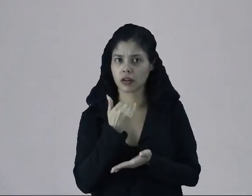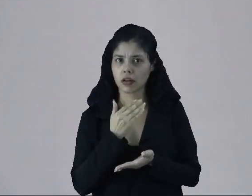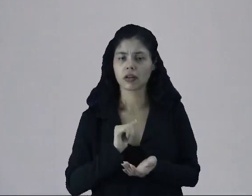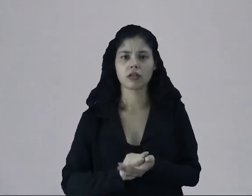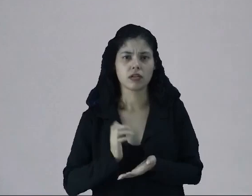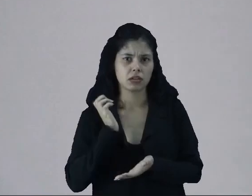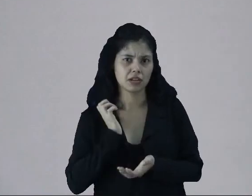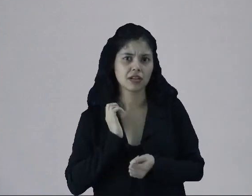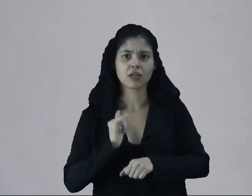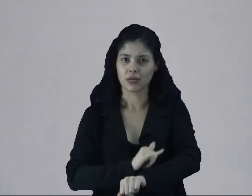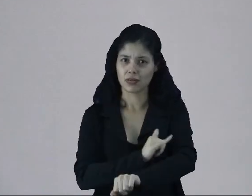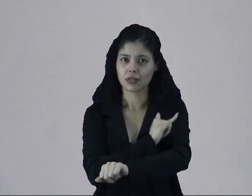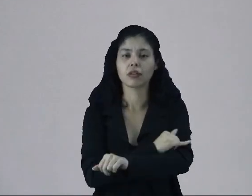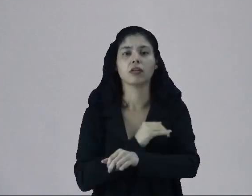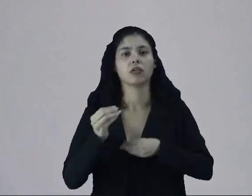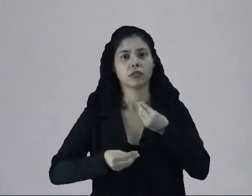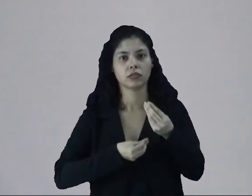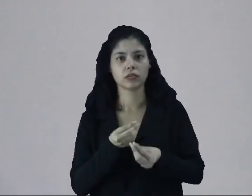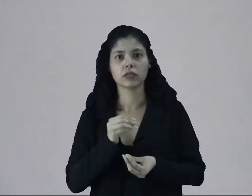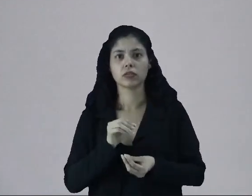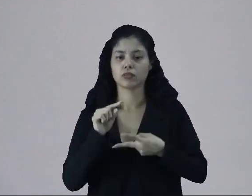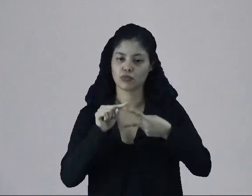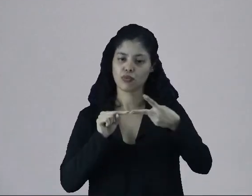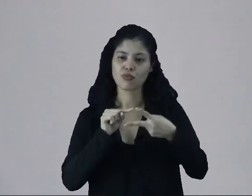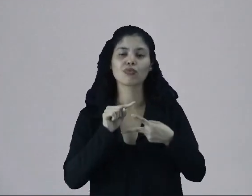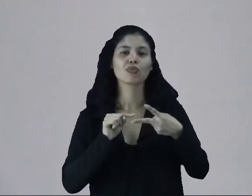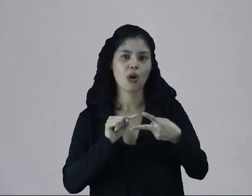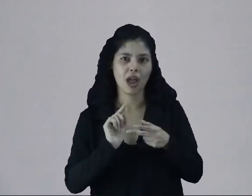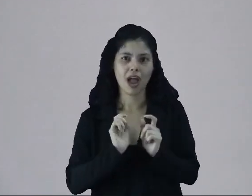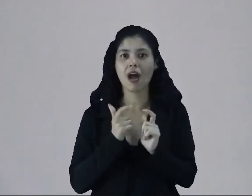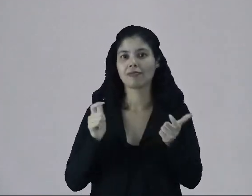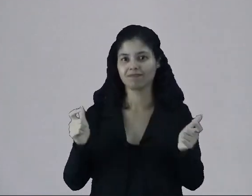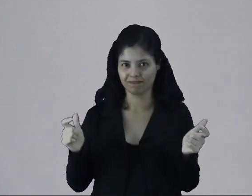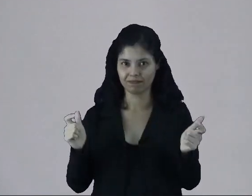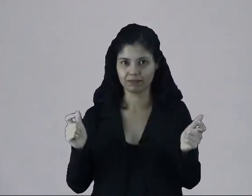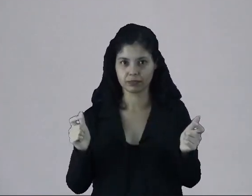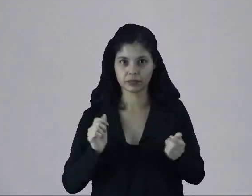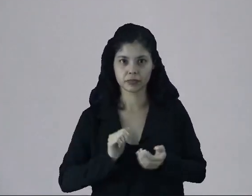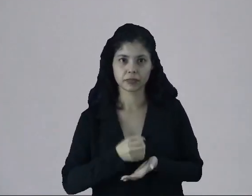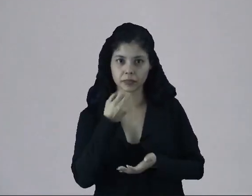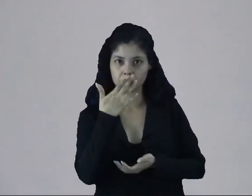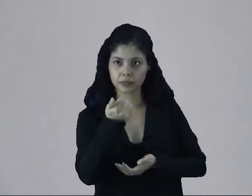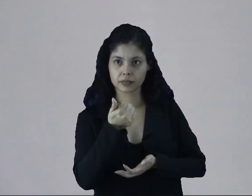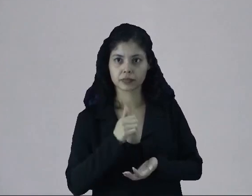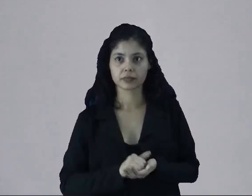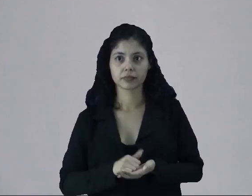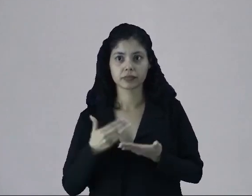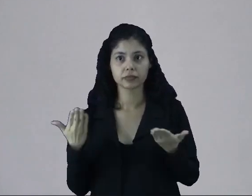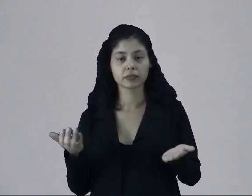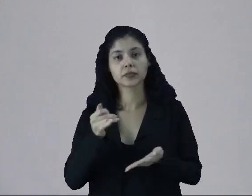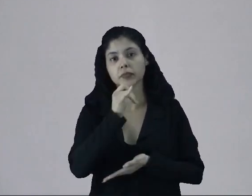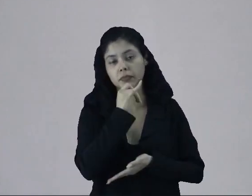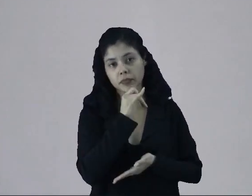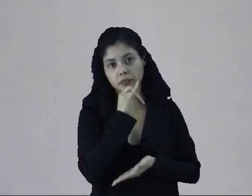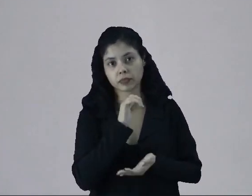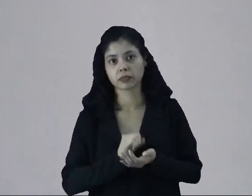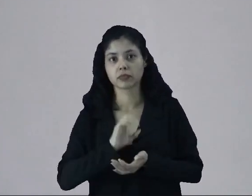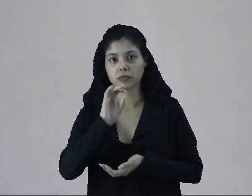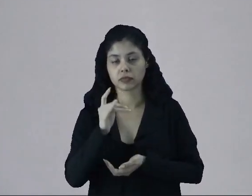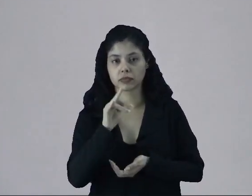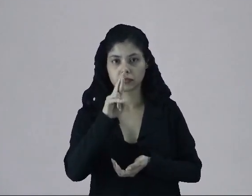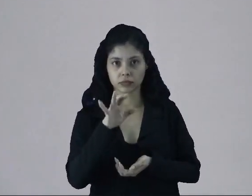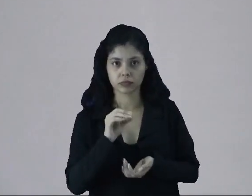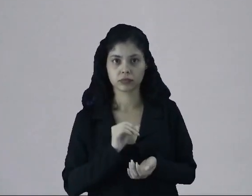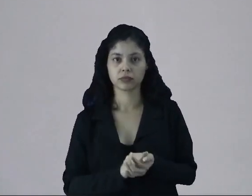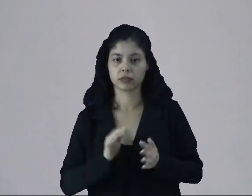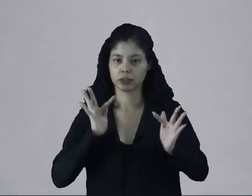rica em gordura, tanto triglicerídeos quanto a gordura normal vão estar em alta. Tudo bem? Então, esses são exemplos de homeostase e